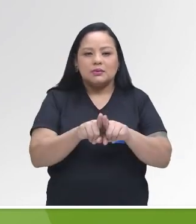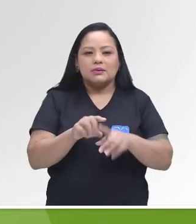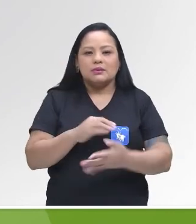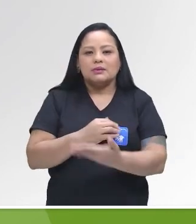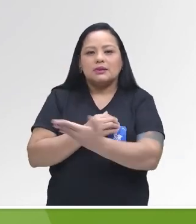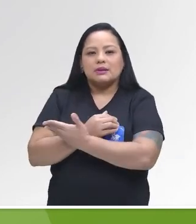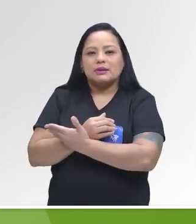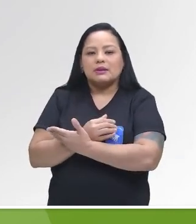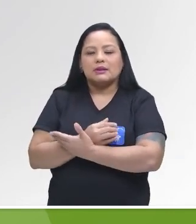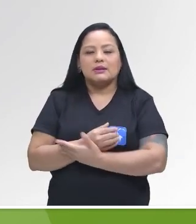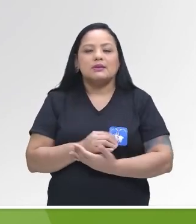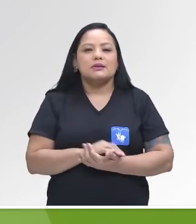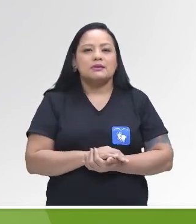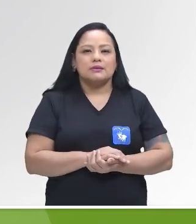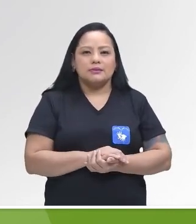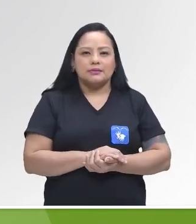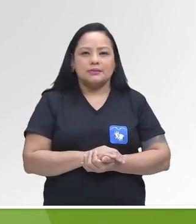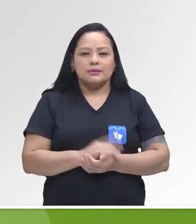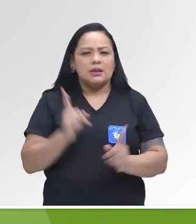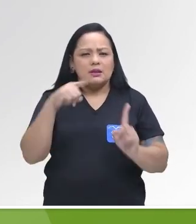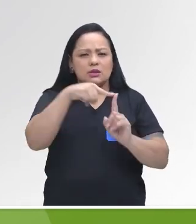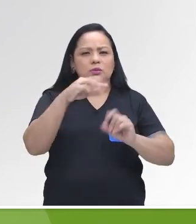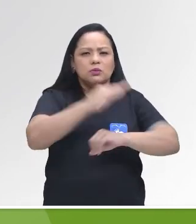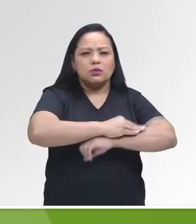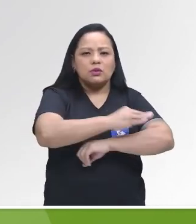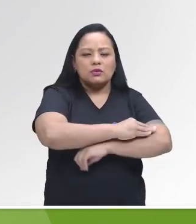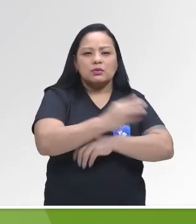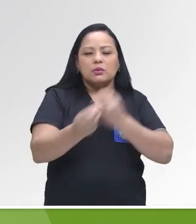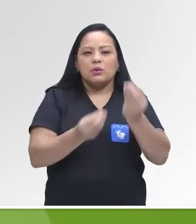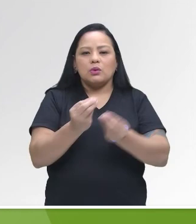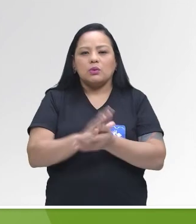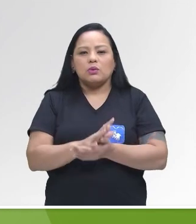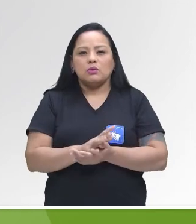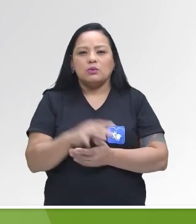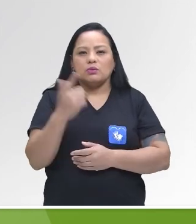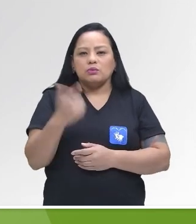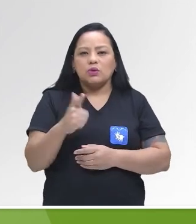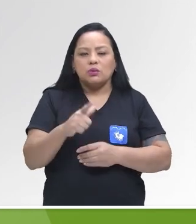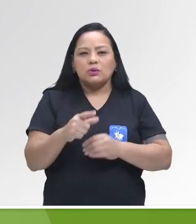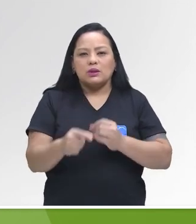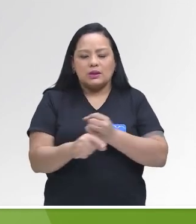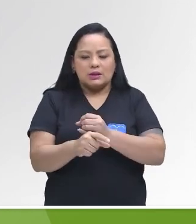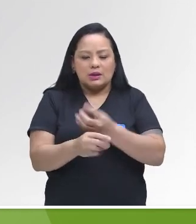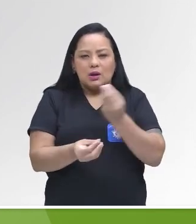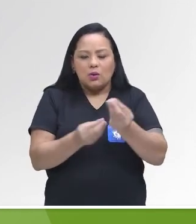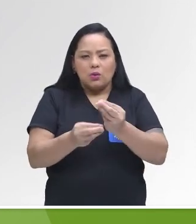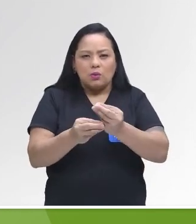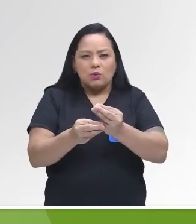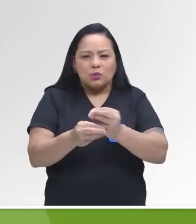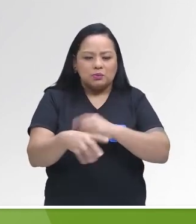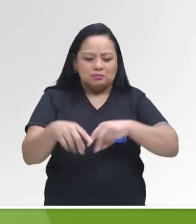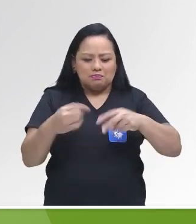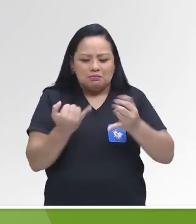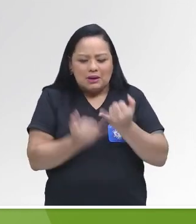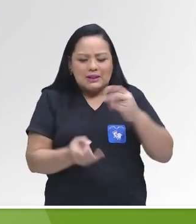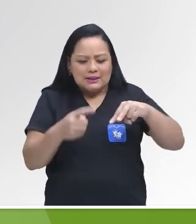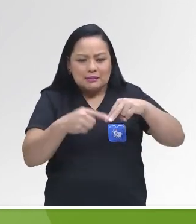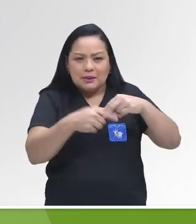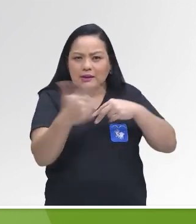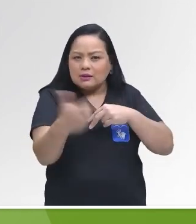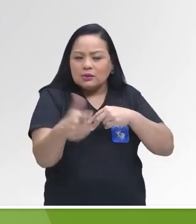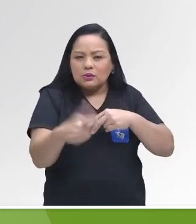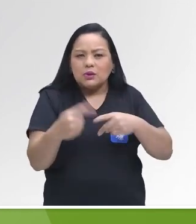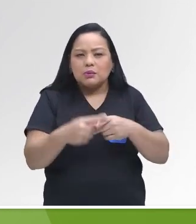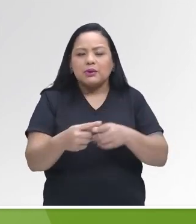as cecílias, elas são totalmente desprovidas de patas porque elas vivem no ambiente interno